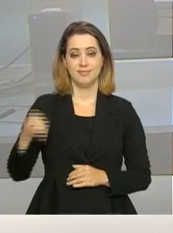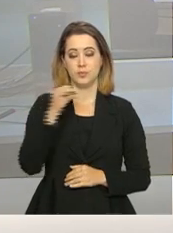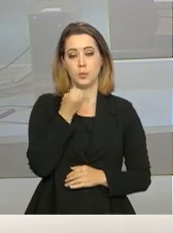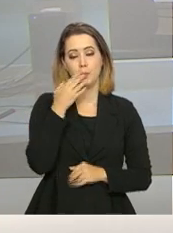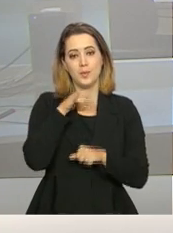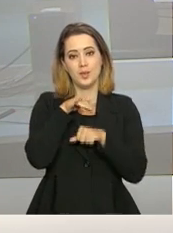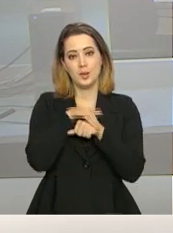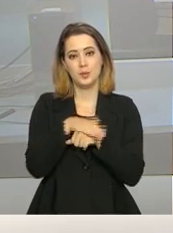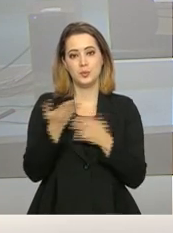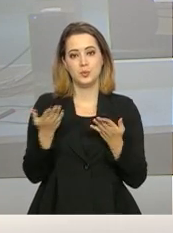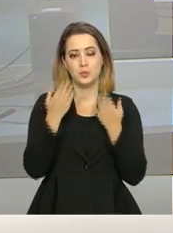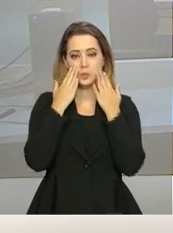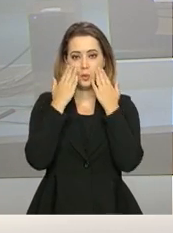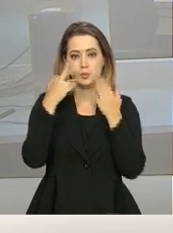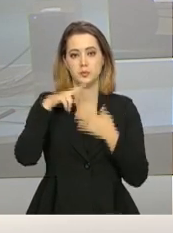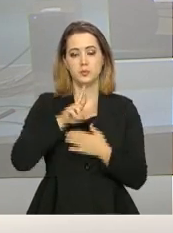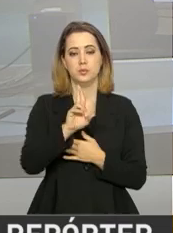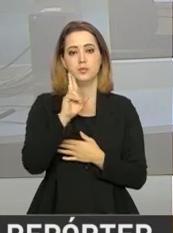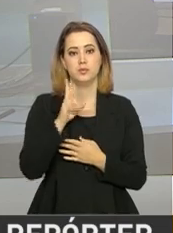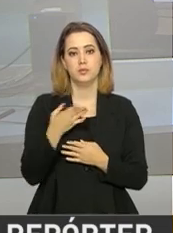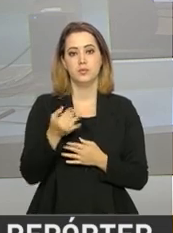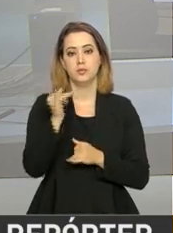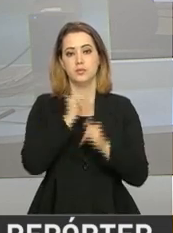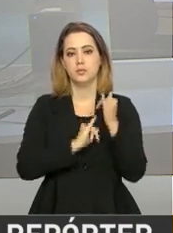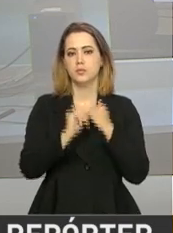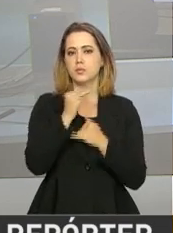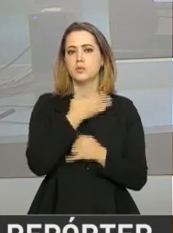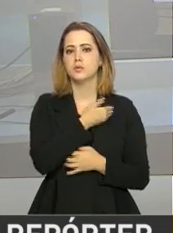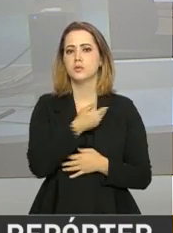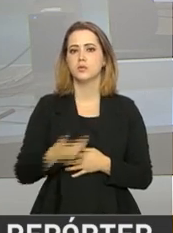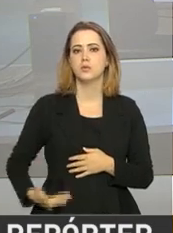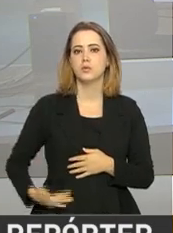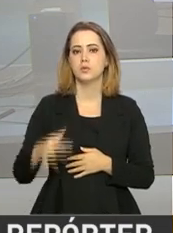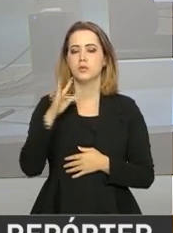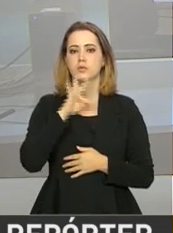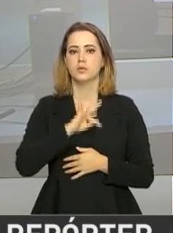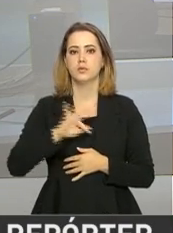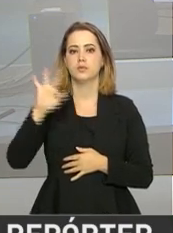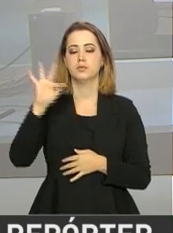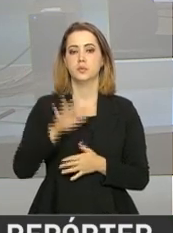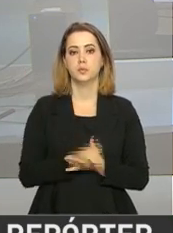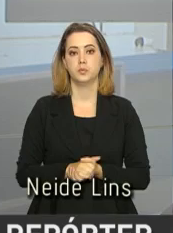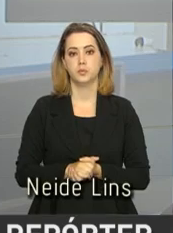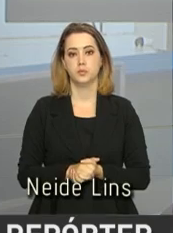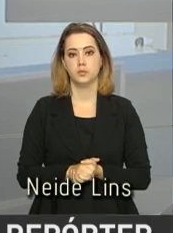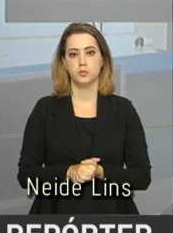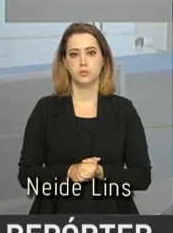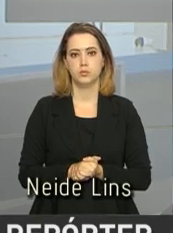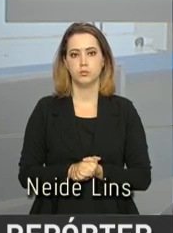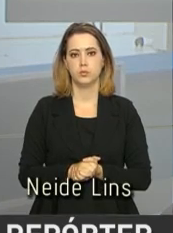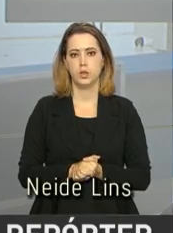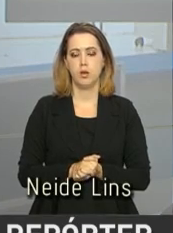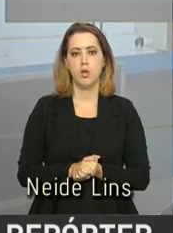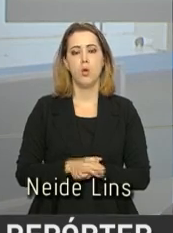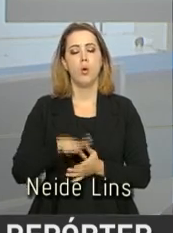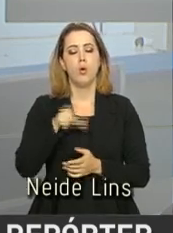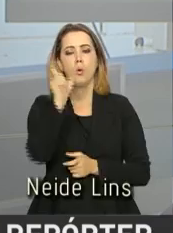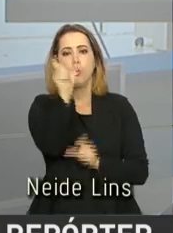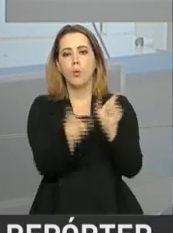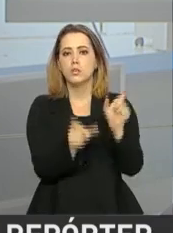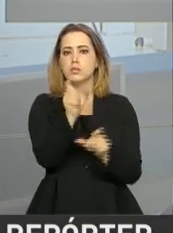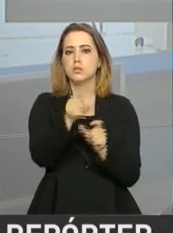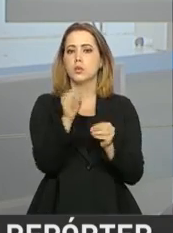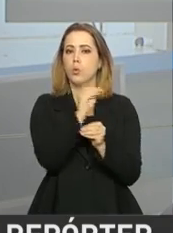Olá, boa noite. No ar mais uma edição do Repórter NBR e as principais notícias do governo federal. A digitalização